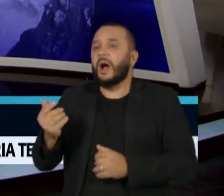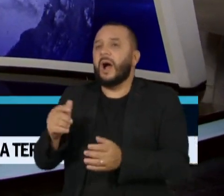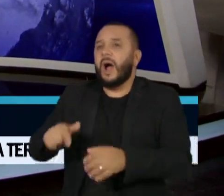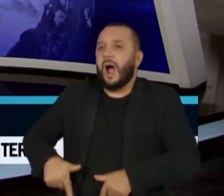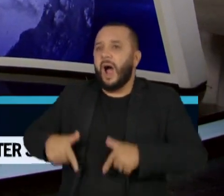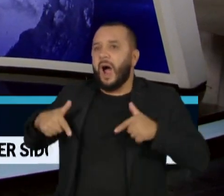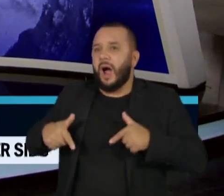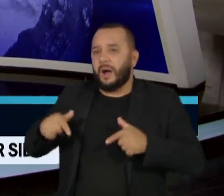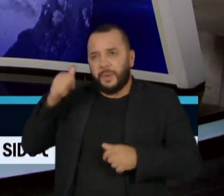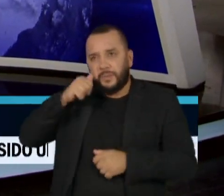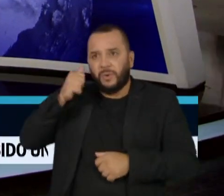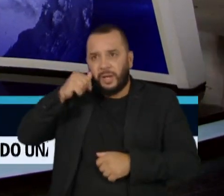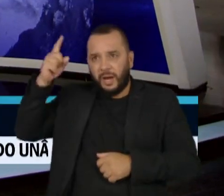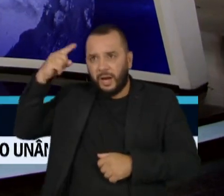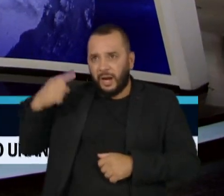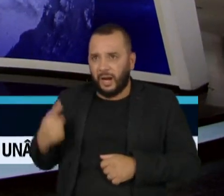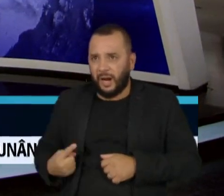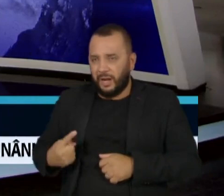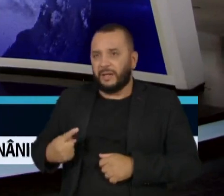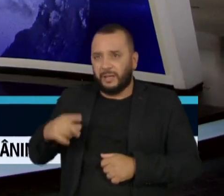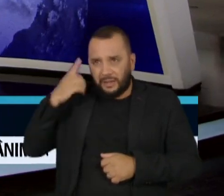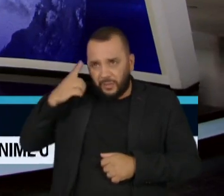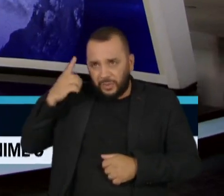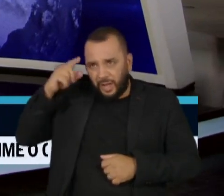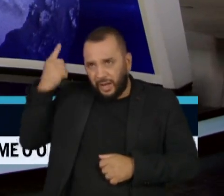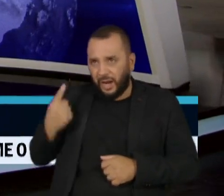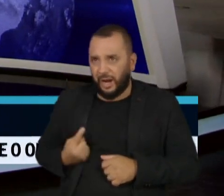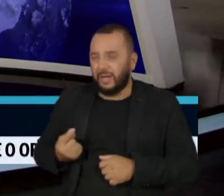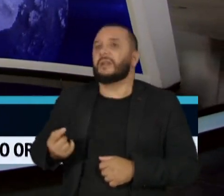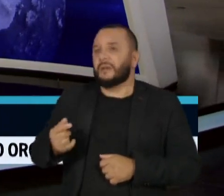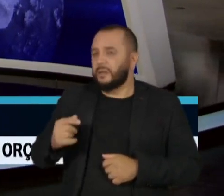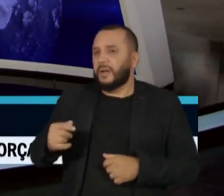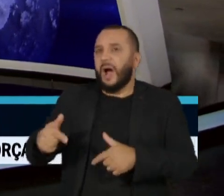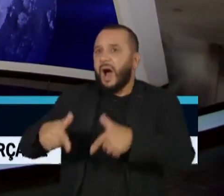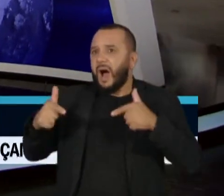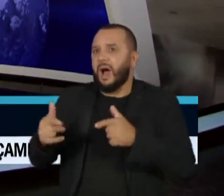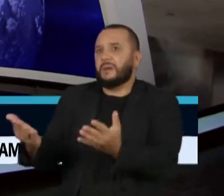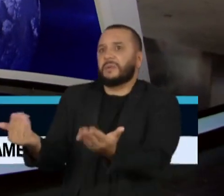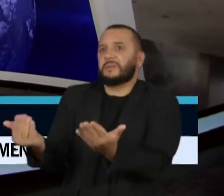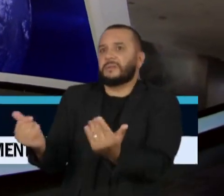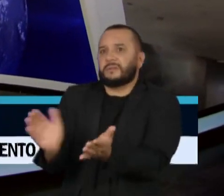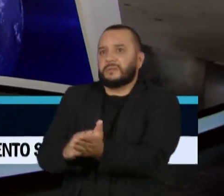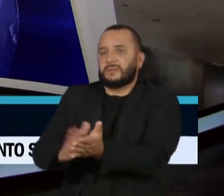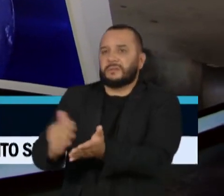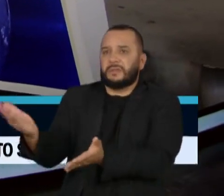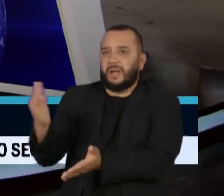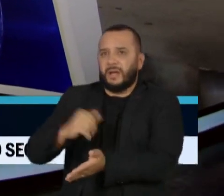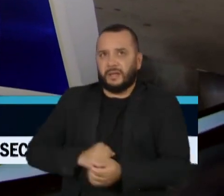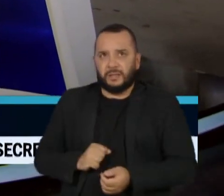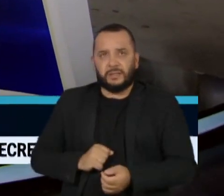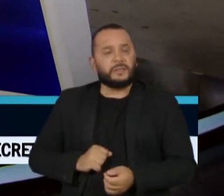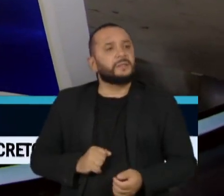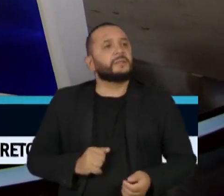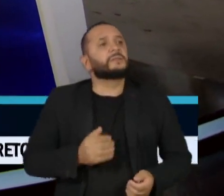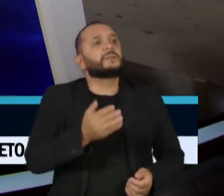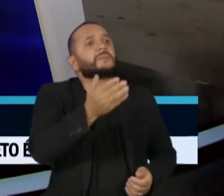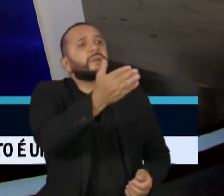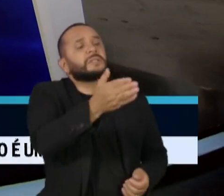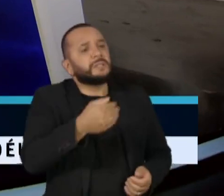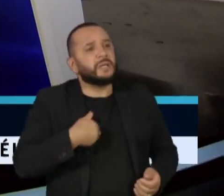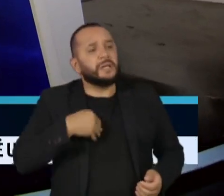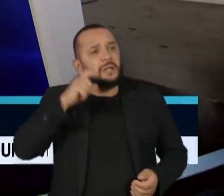que protagonizou aquele Episódio as véspera da eleição aqui em São Paulo né uma boa edição para você vir com a sua famosa camiseta da União Soviética